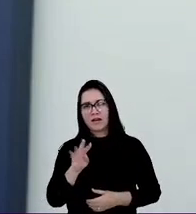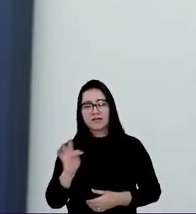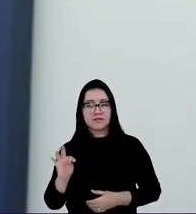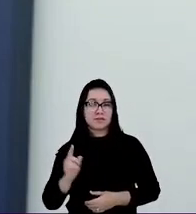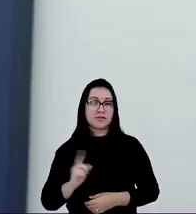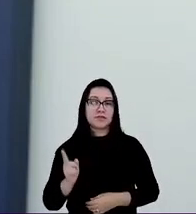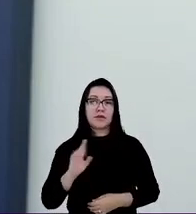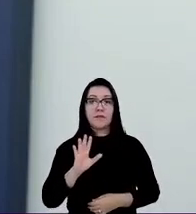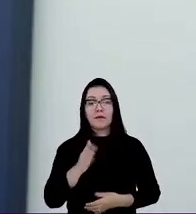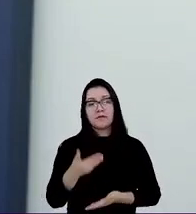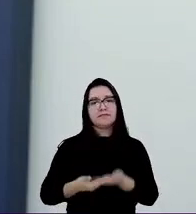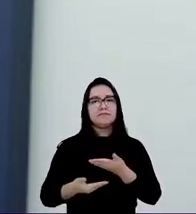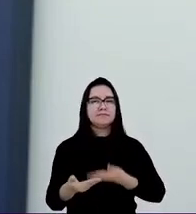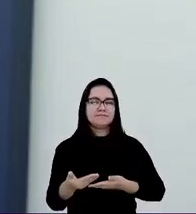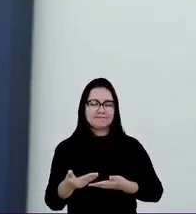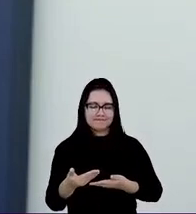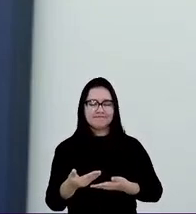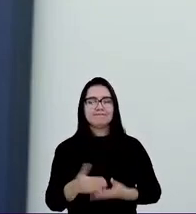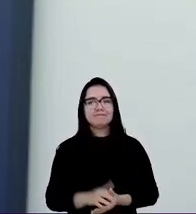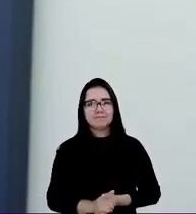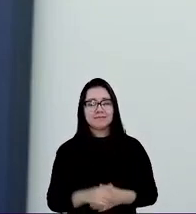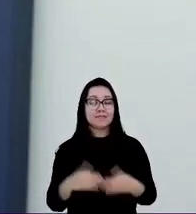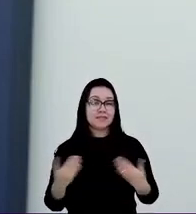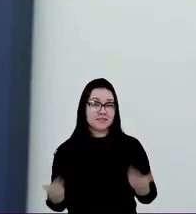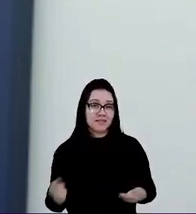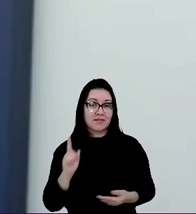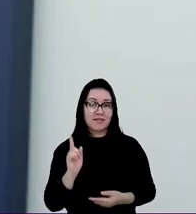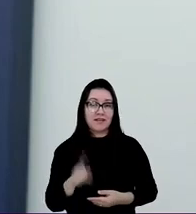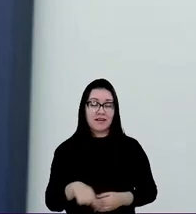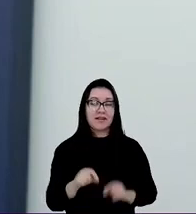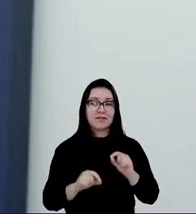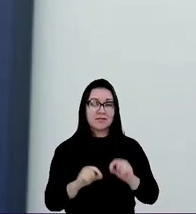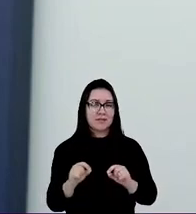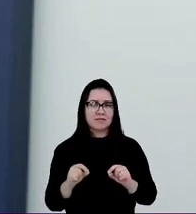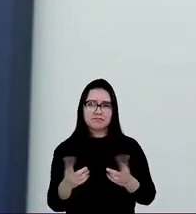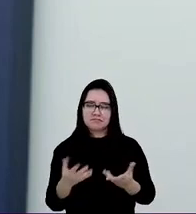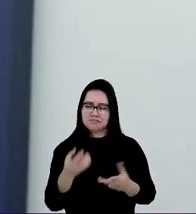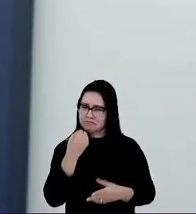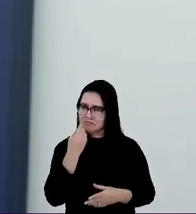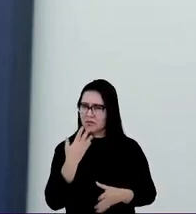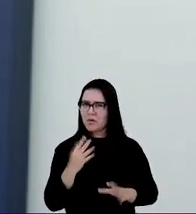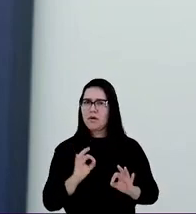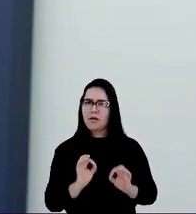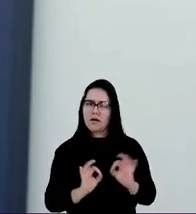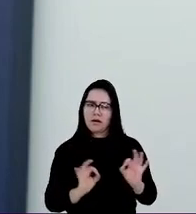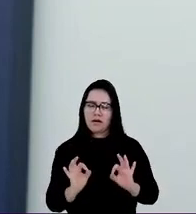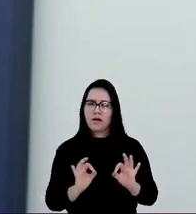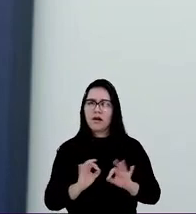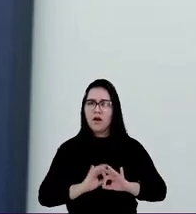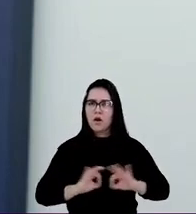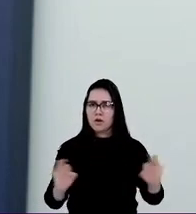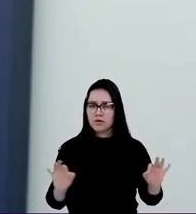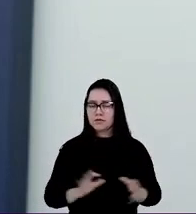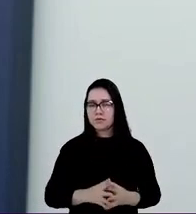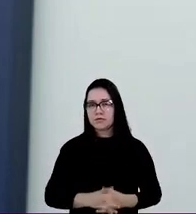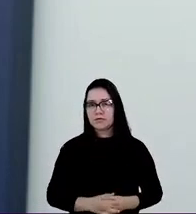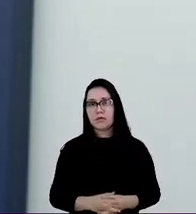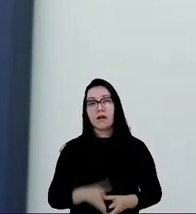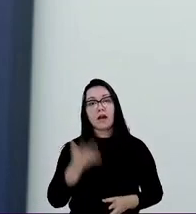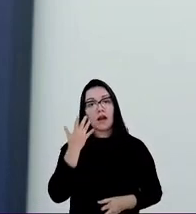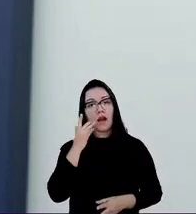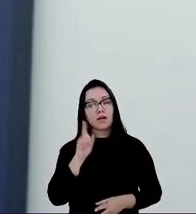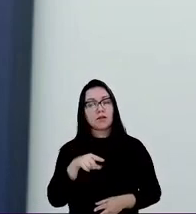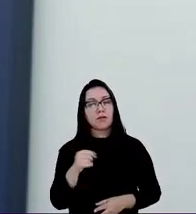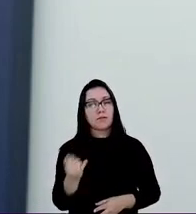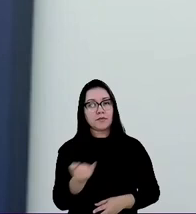de transplante. Então, isso é uma coisa absolutamente salutar. Eu acho que é extremamente importante,